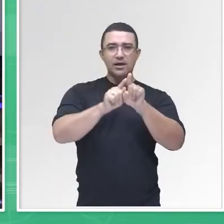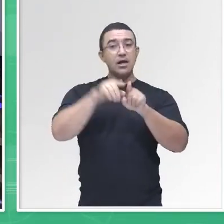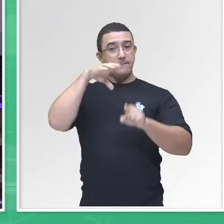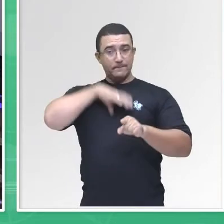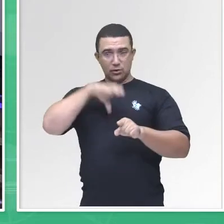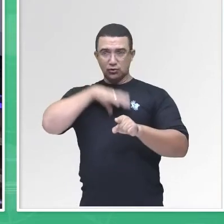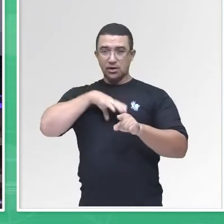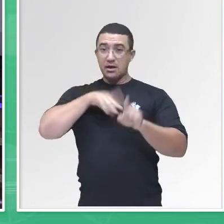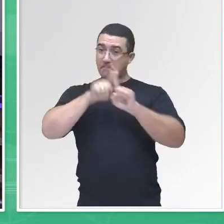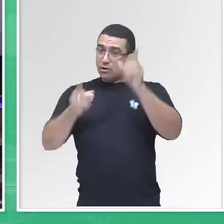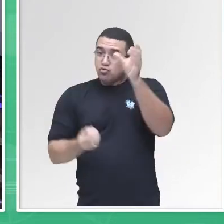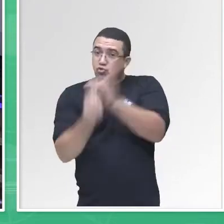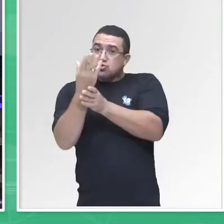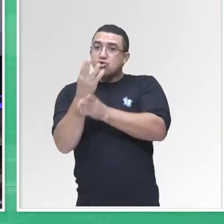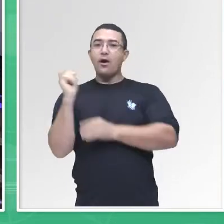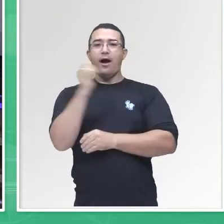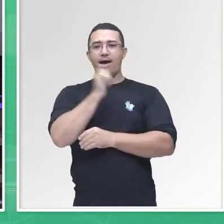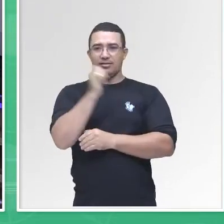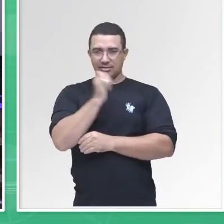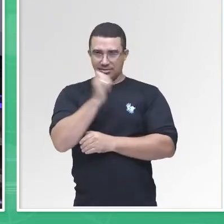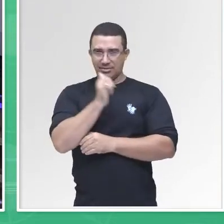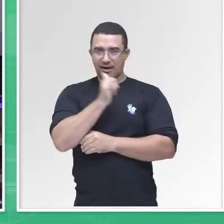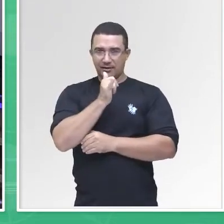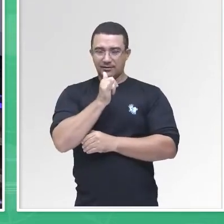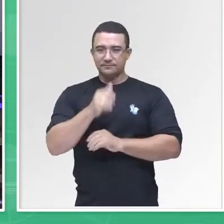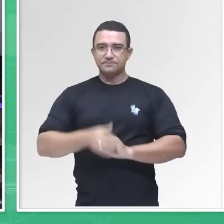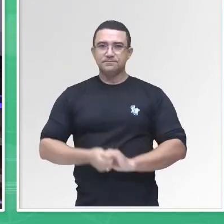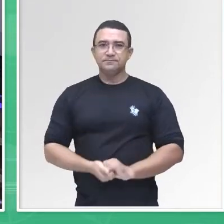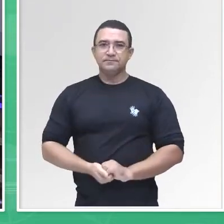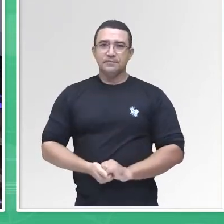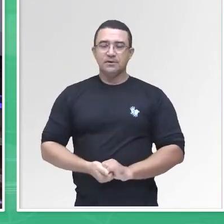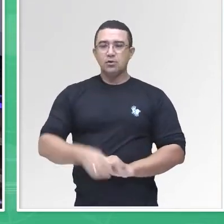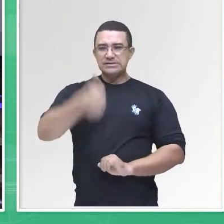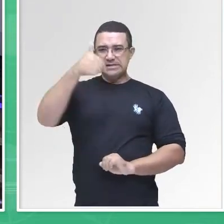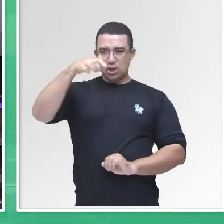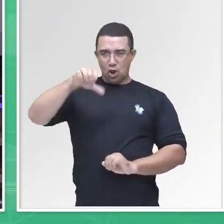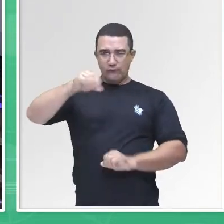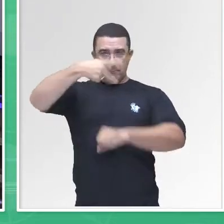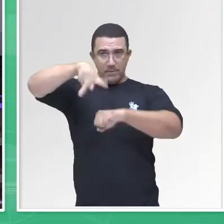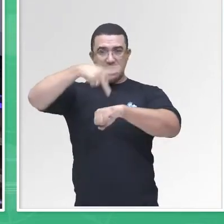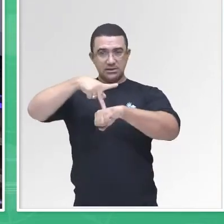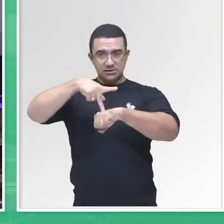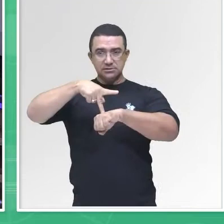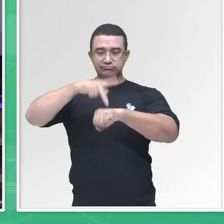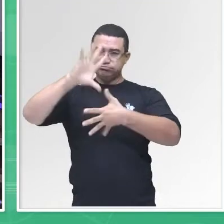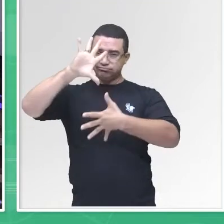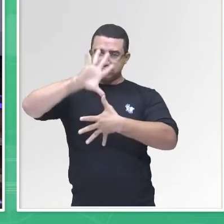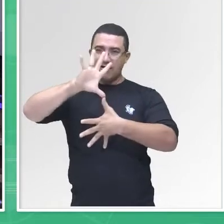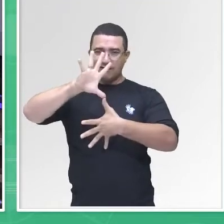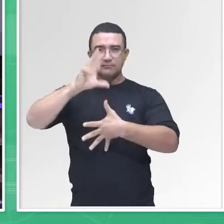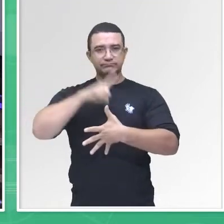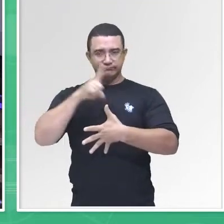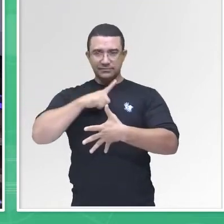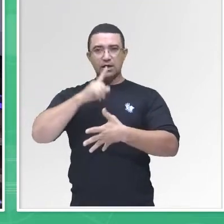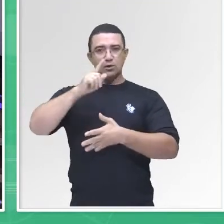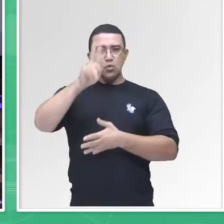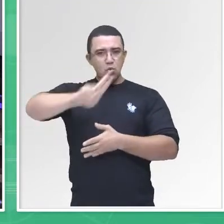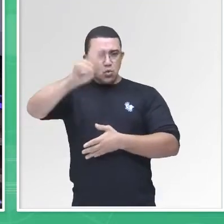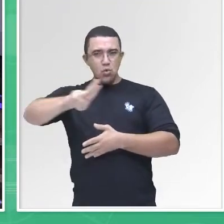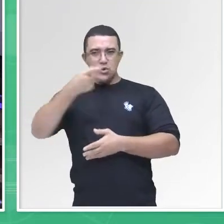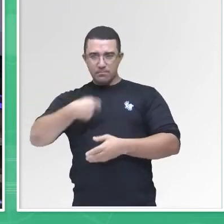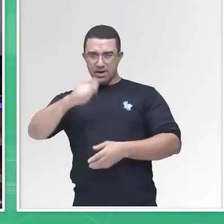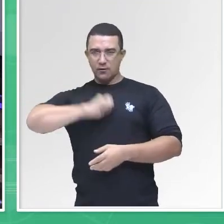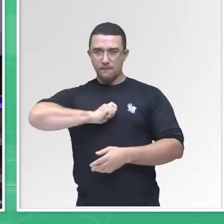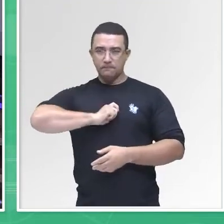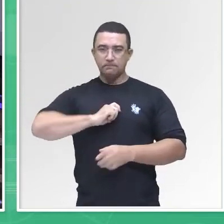do mundo, principalmente nas Américas, nos 19 países que estão aqui no continente americano, ok? Bom, pessoal, eu